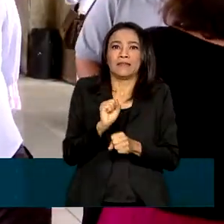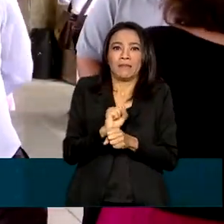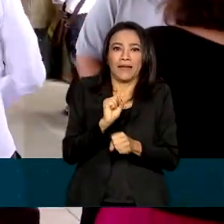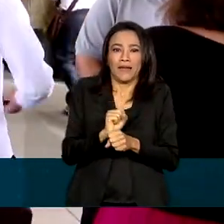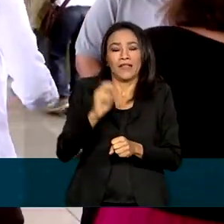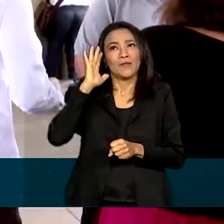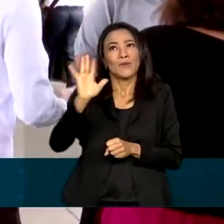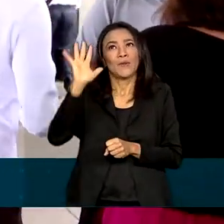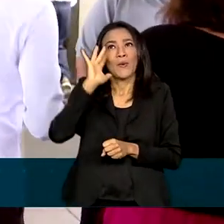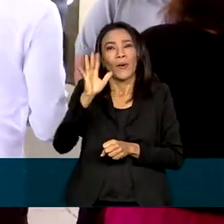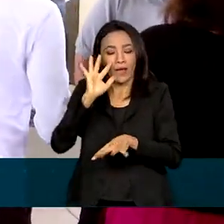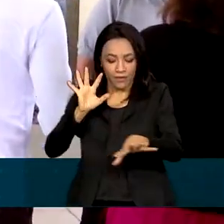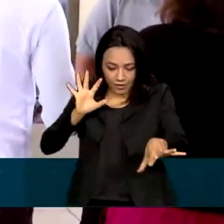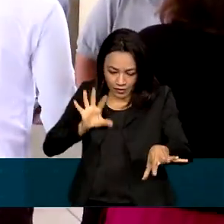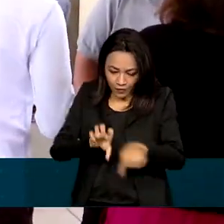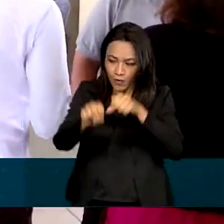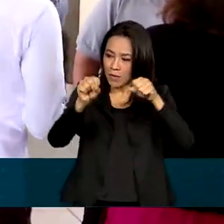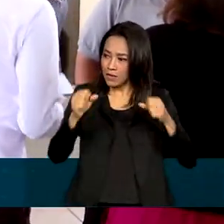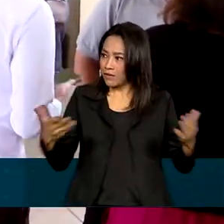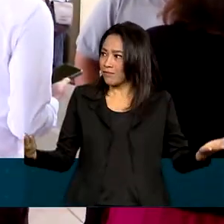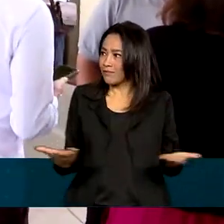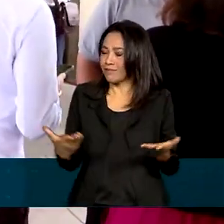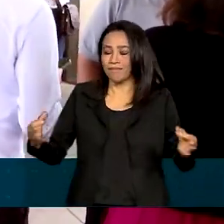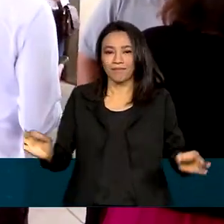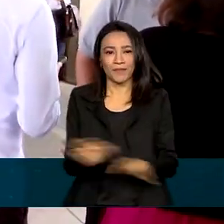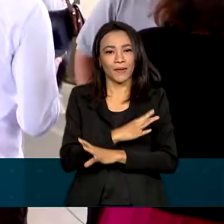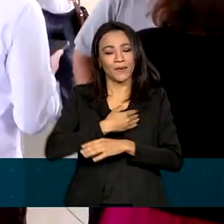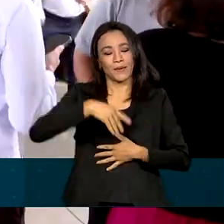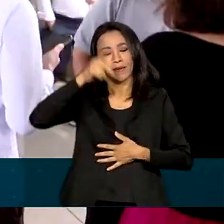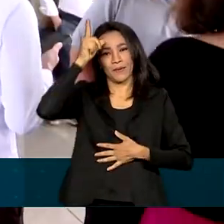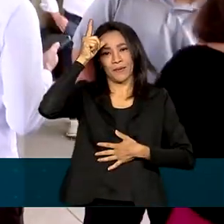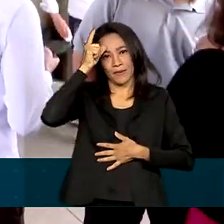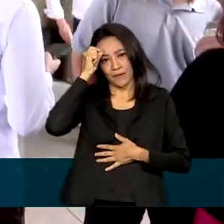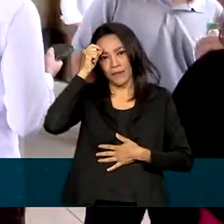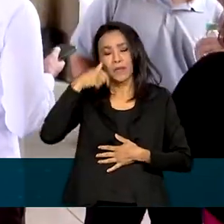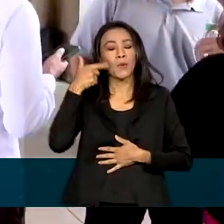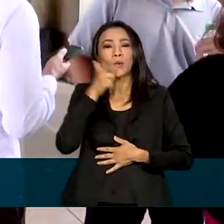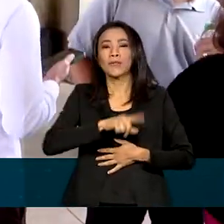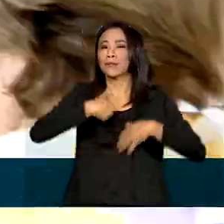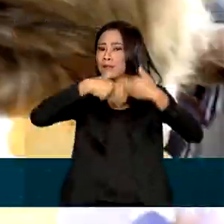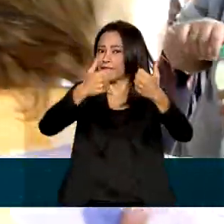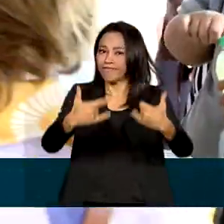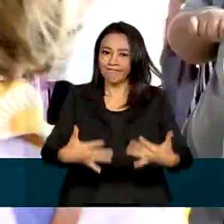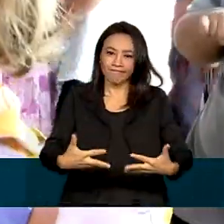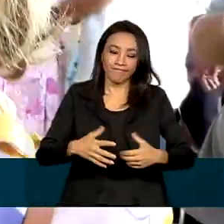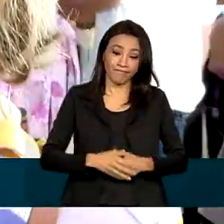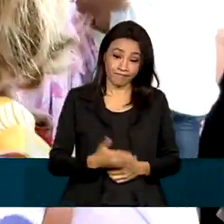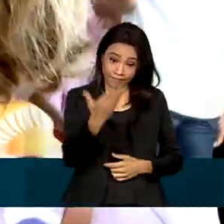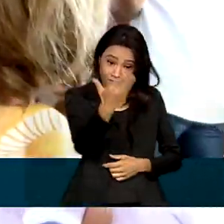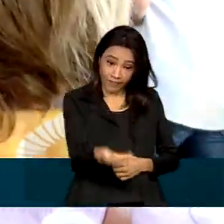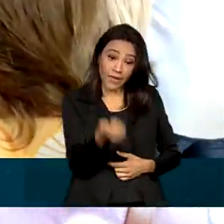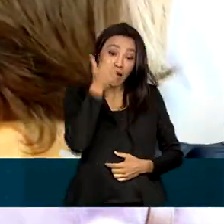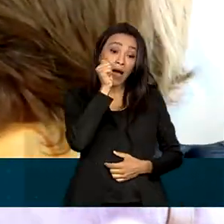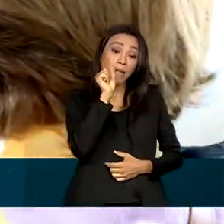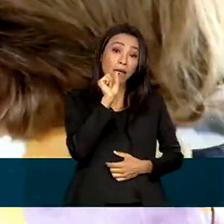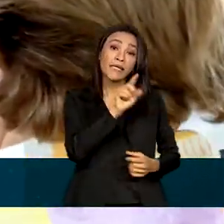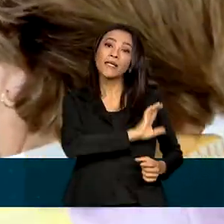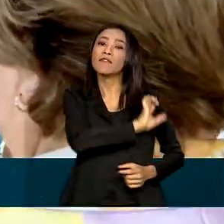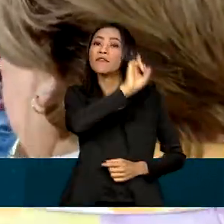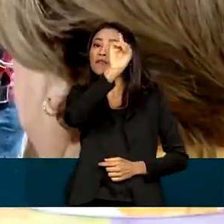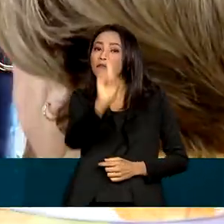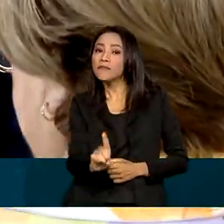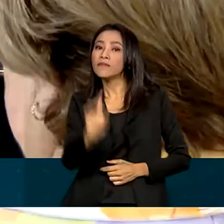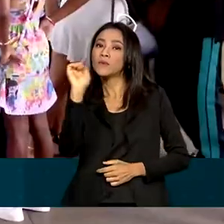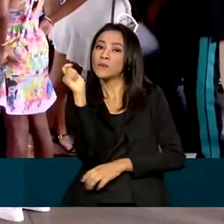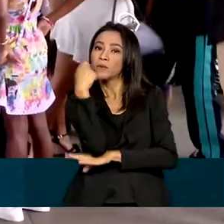que a gente sonha. E agora chegar aqui para mim é realmente uma realização assim que eu não consigo nem descrever. A mãe dele veio do Rio Grande do Sul para acompanhar